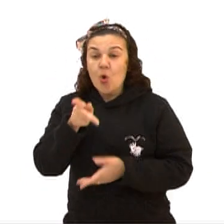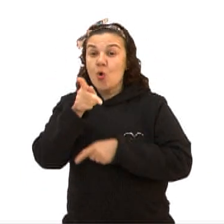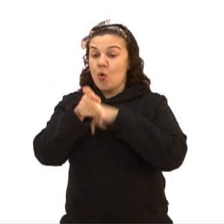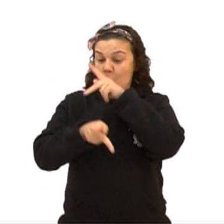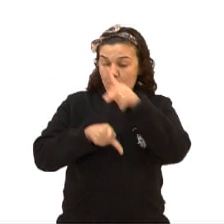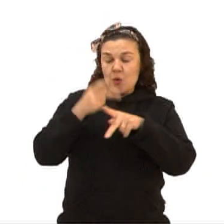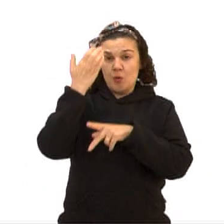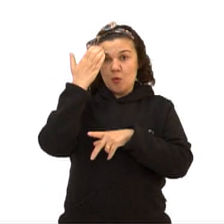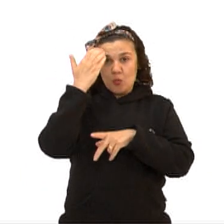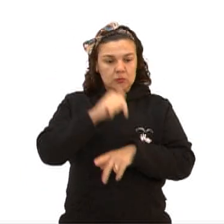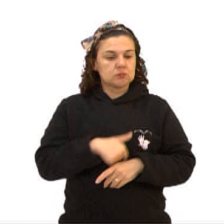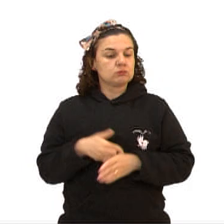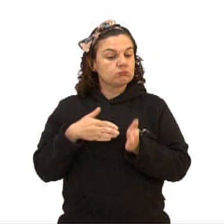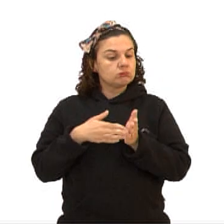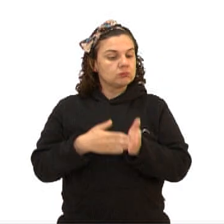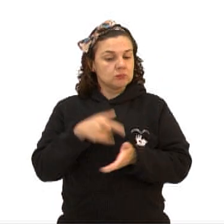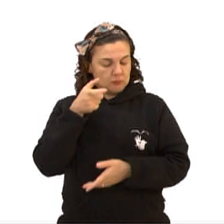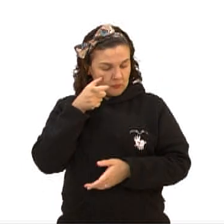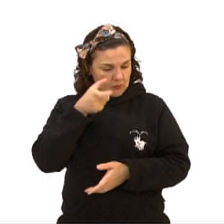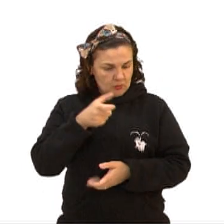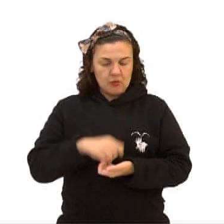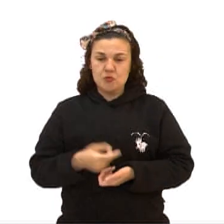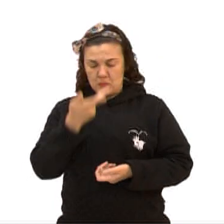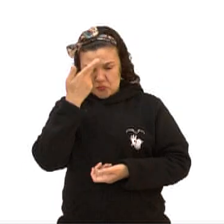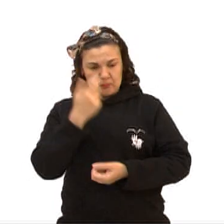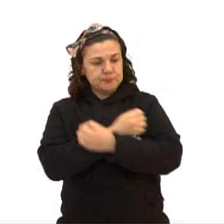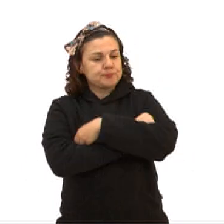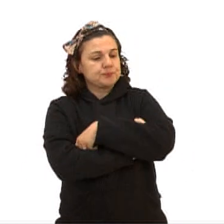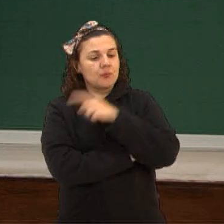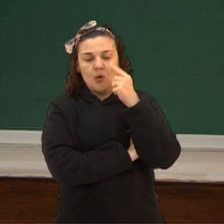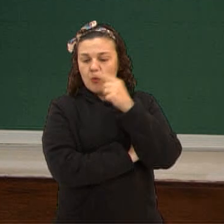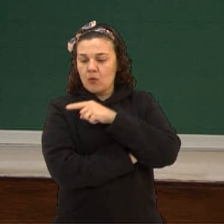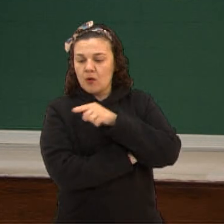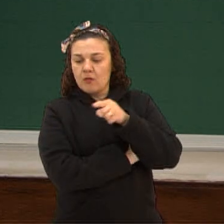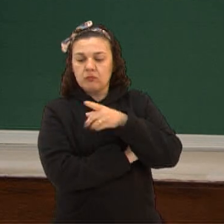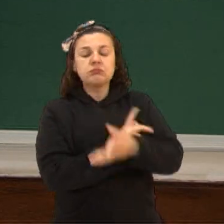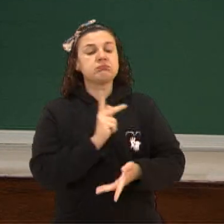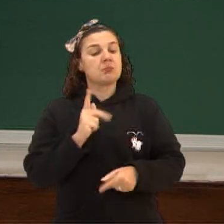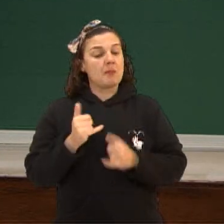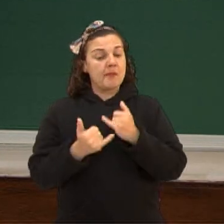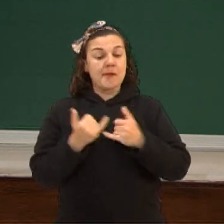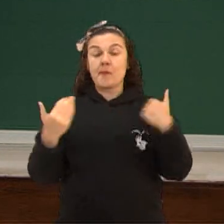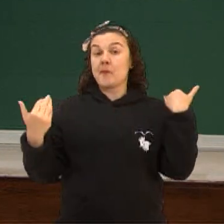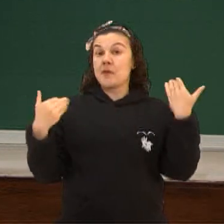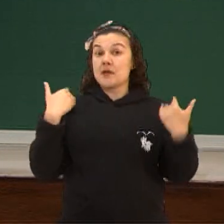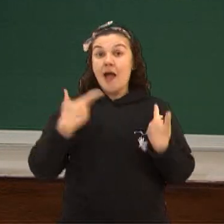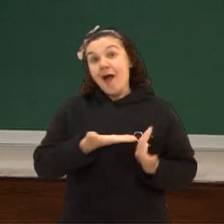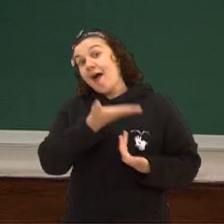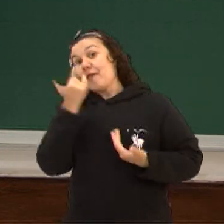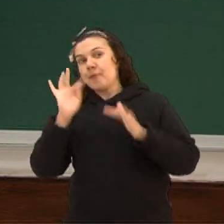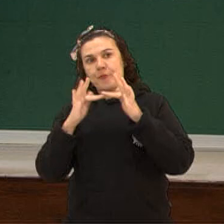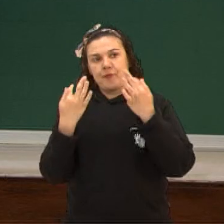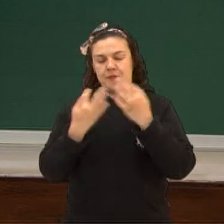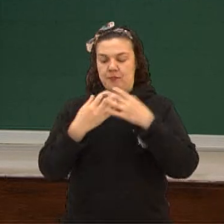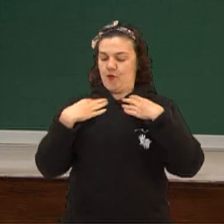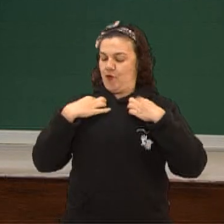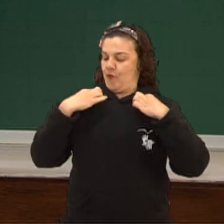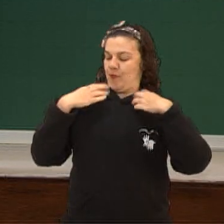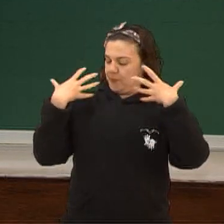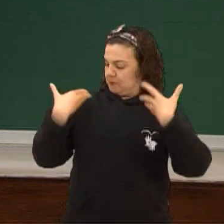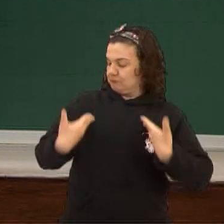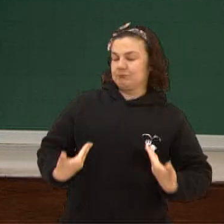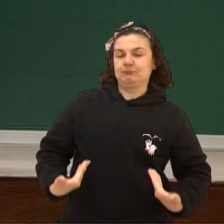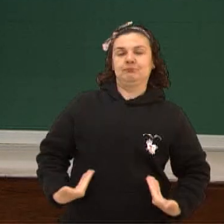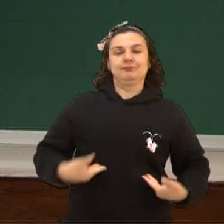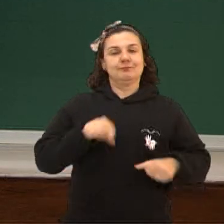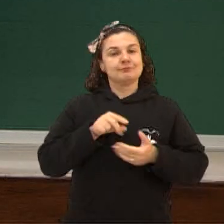população. E eles não iam lá apenas para acompanhar, era como se fosse um passeio. Todos se vestiam com as suas melhores